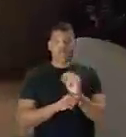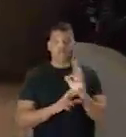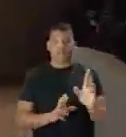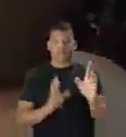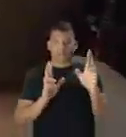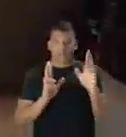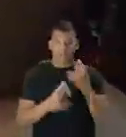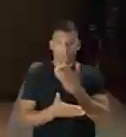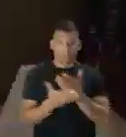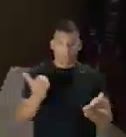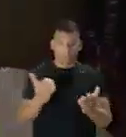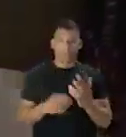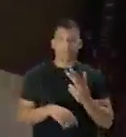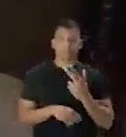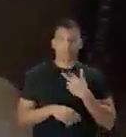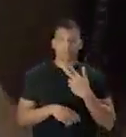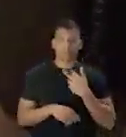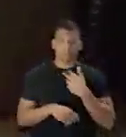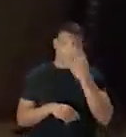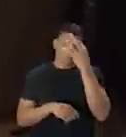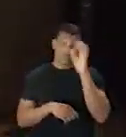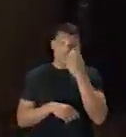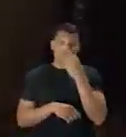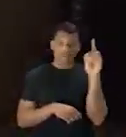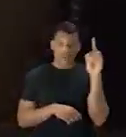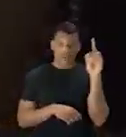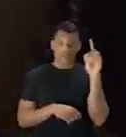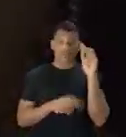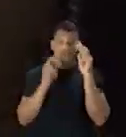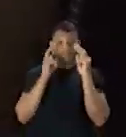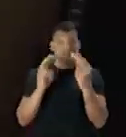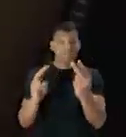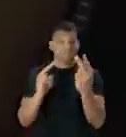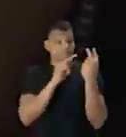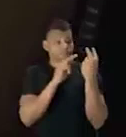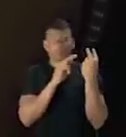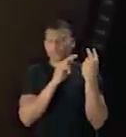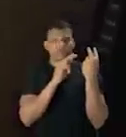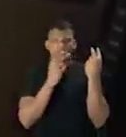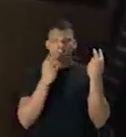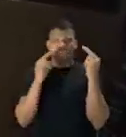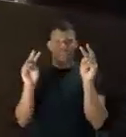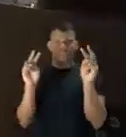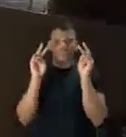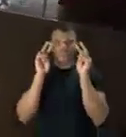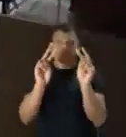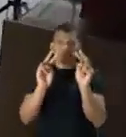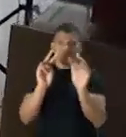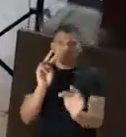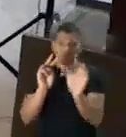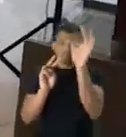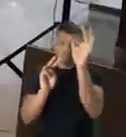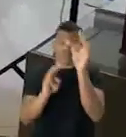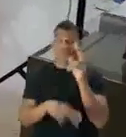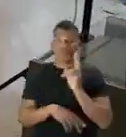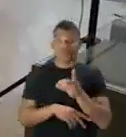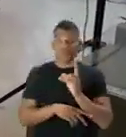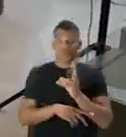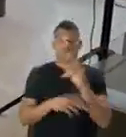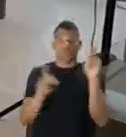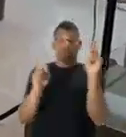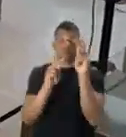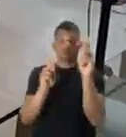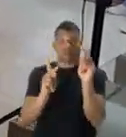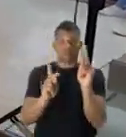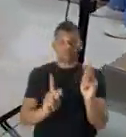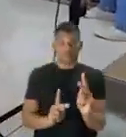basta não perder a esperança, manter acesa a fé e não olhar pra trás, que a